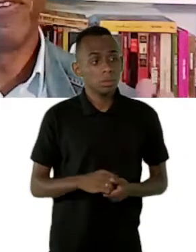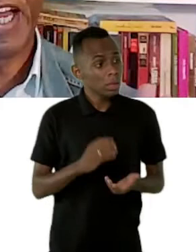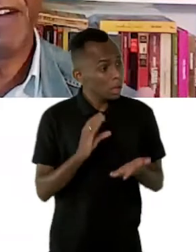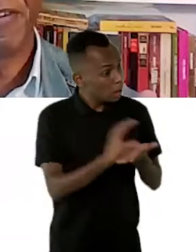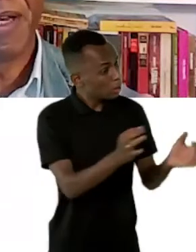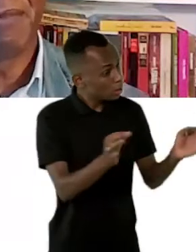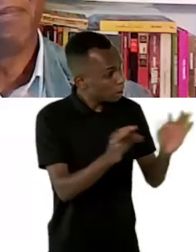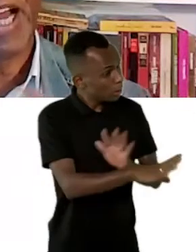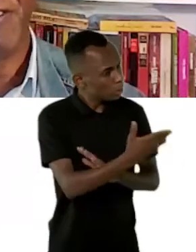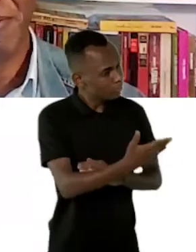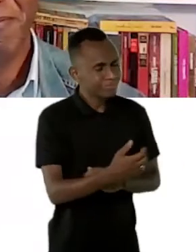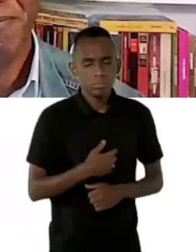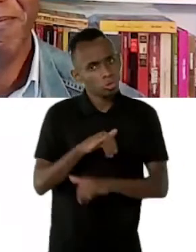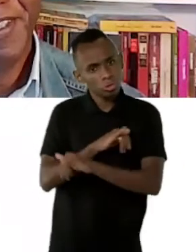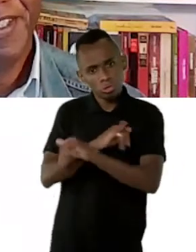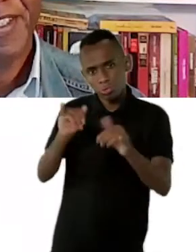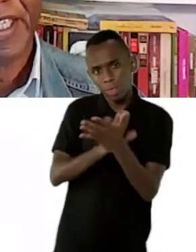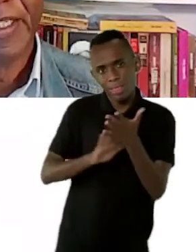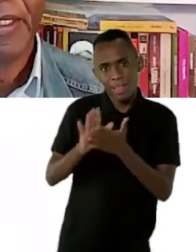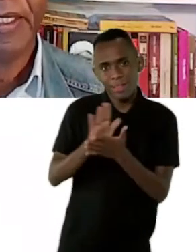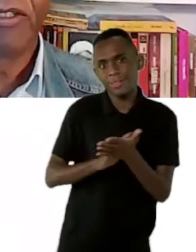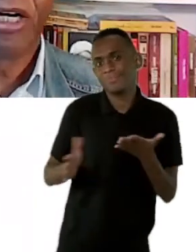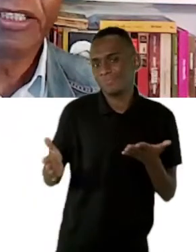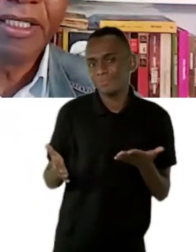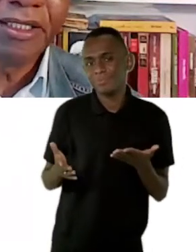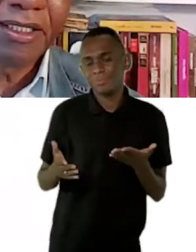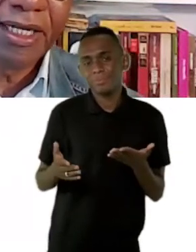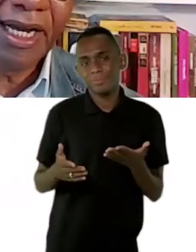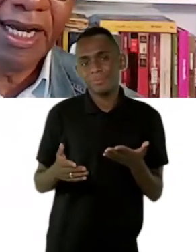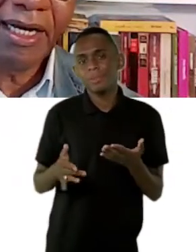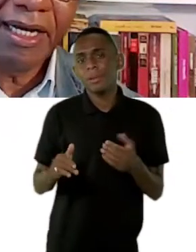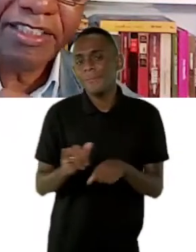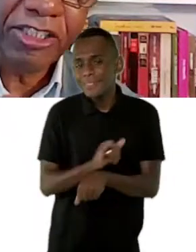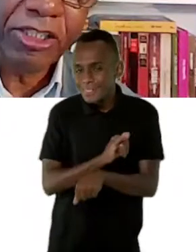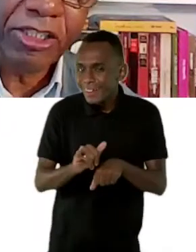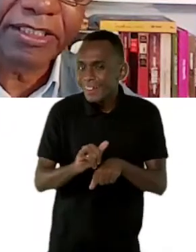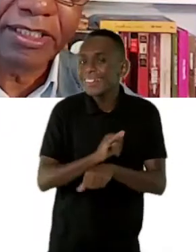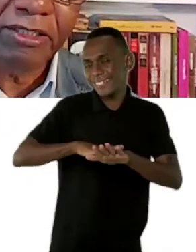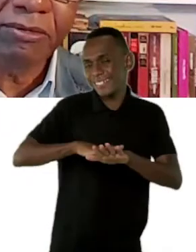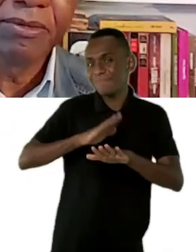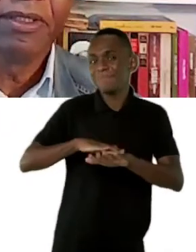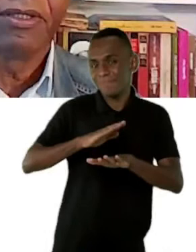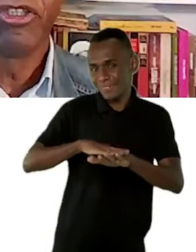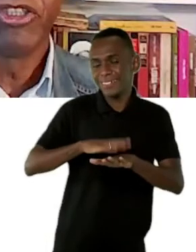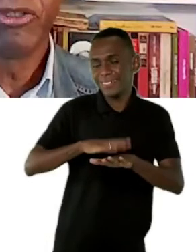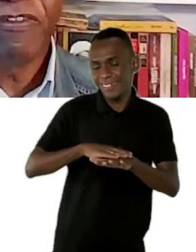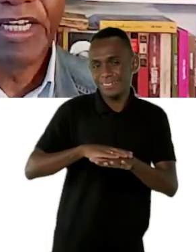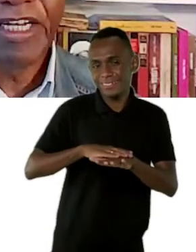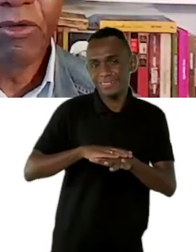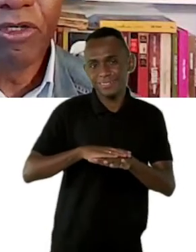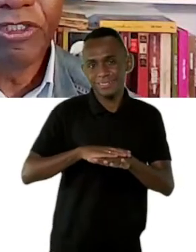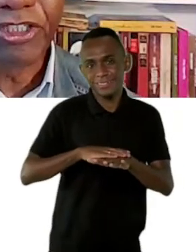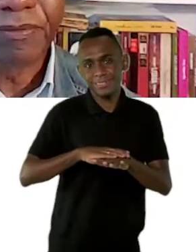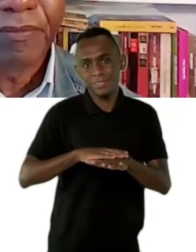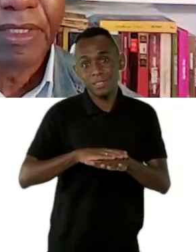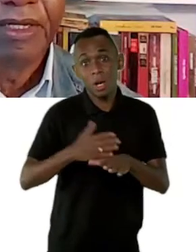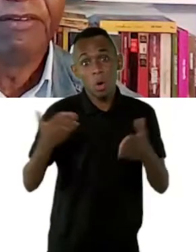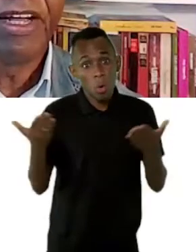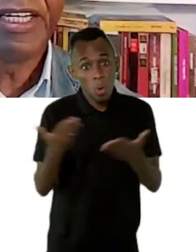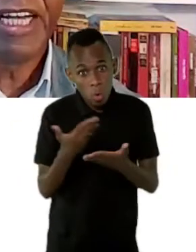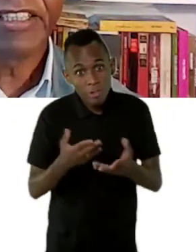Aí ela não falava, ela parava. Né? Então, assim, essa situação continua vendendo